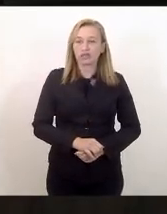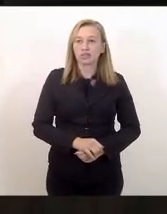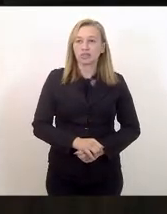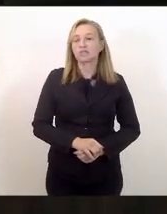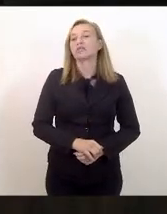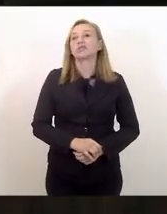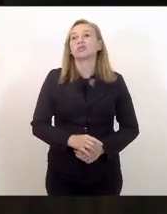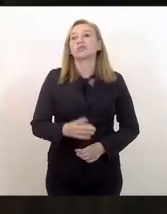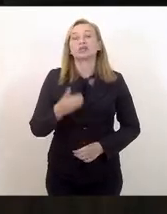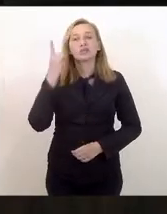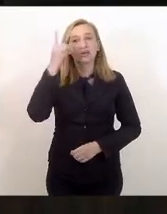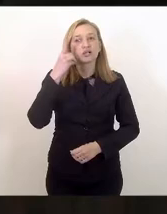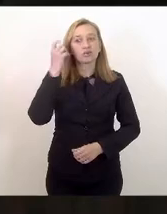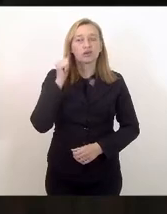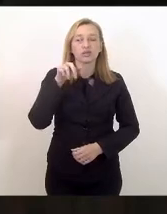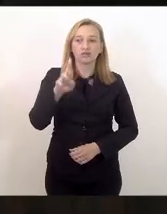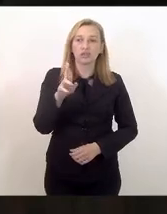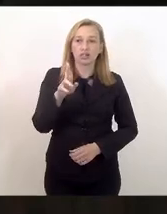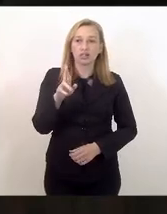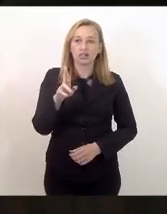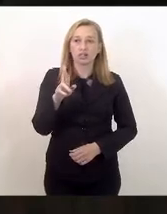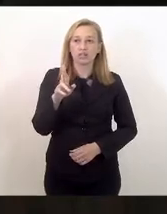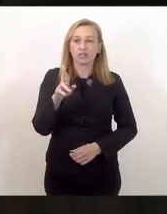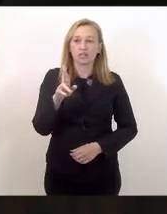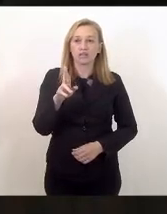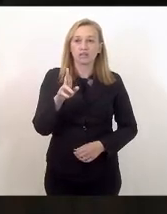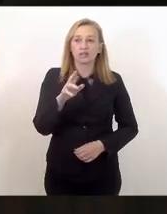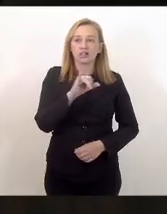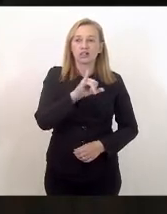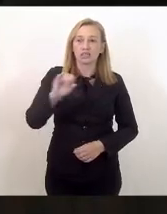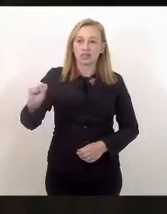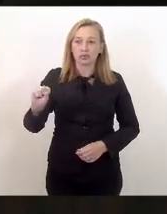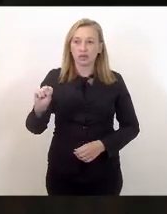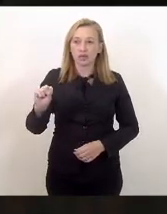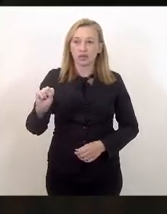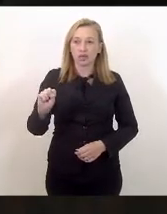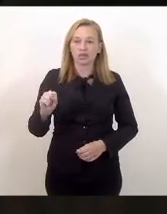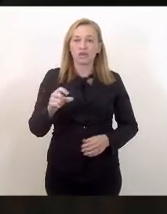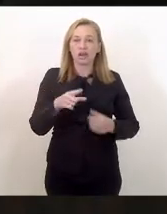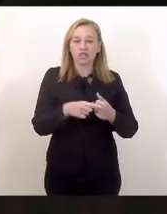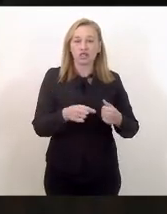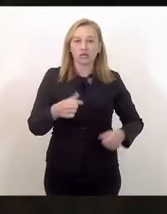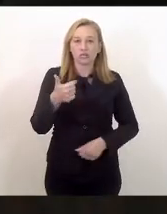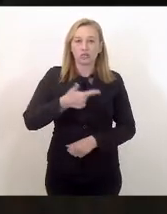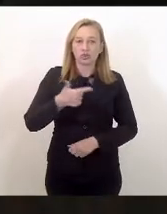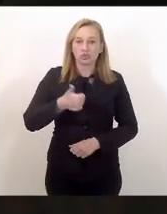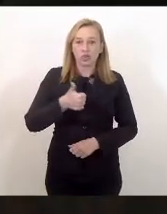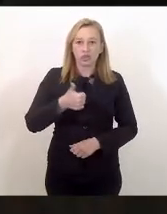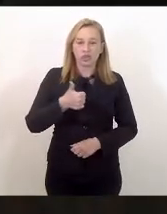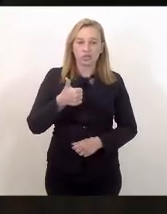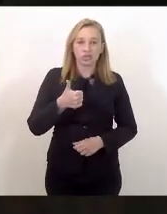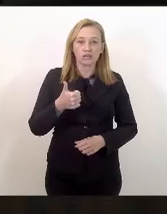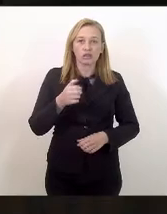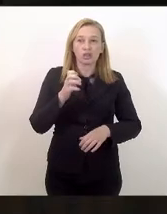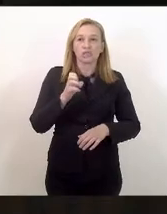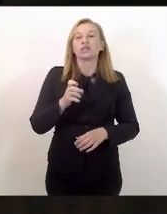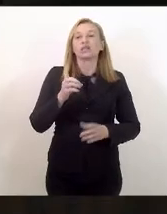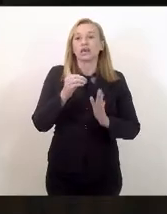Doutoria do deputado Rosenberg Reis, que adere à isenção de ICMS, exposto no artigo 1º do Decreto do Estado de São